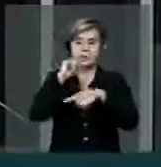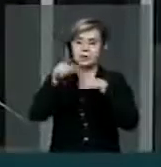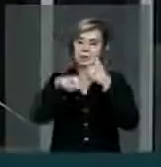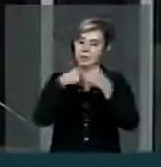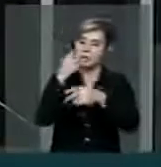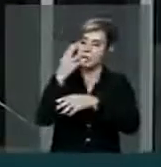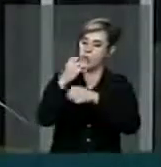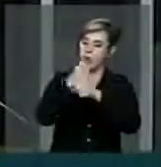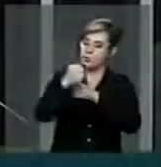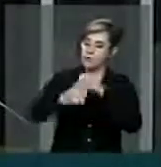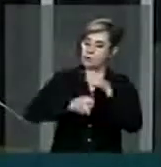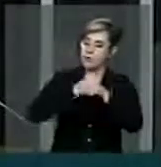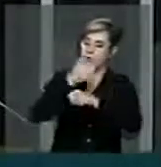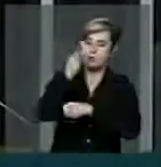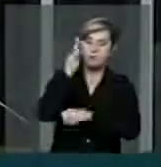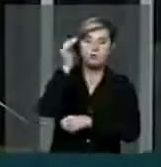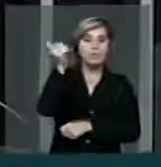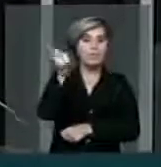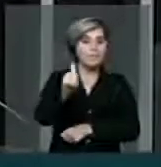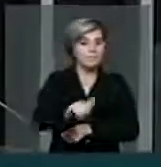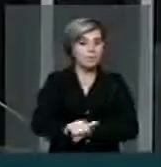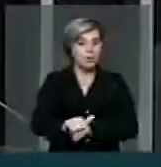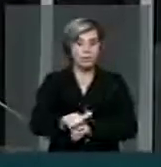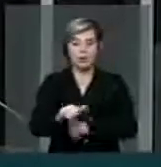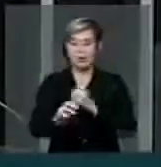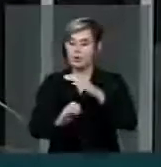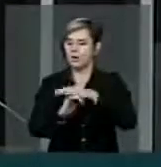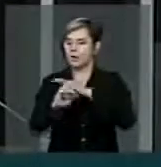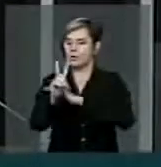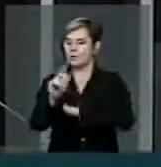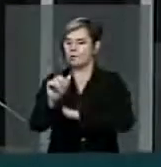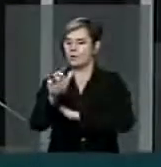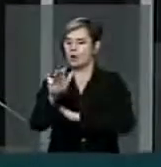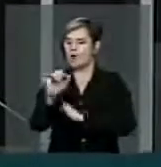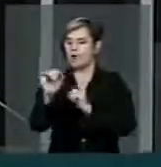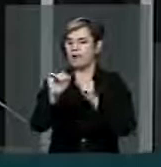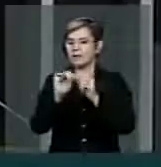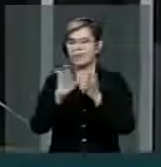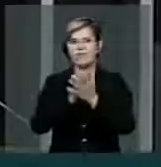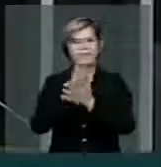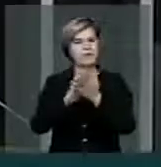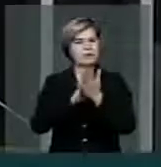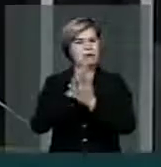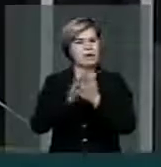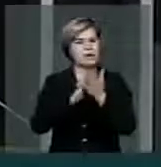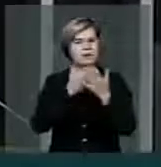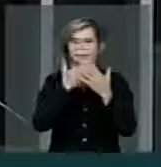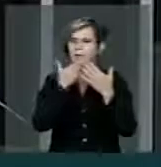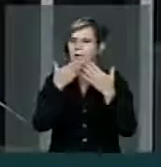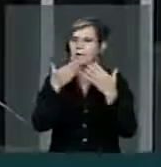anos. Observa-se que a Vale nada vem fazendo para minimizar o impacto que é